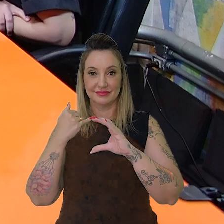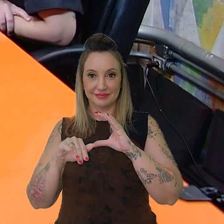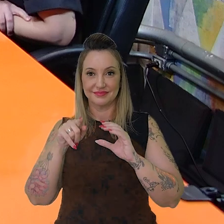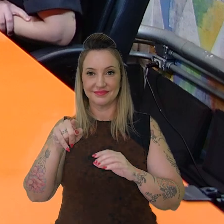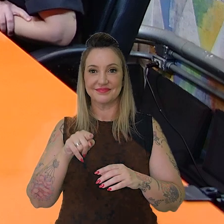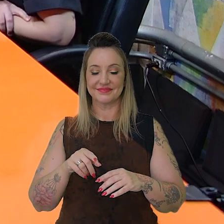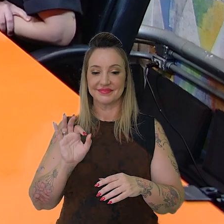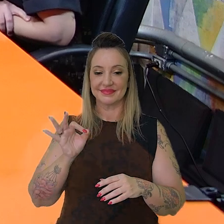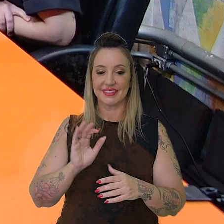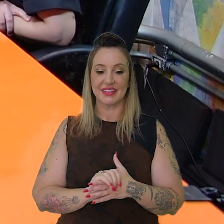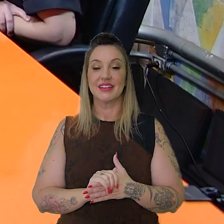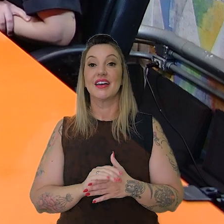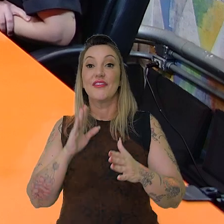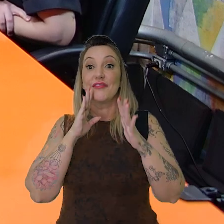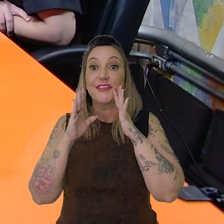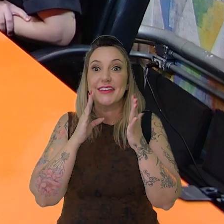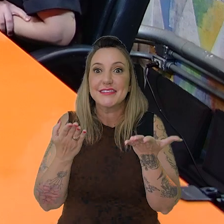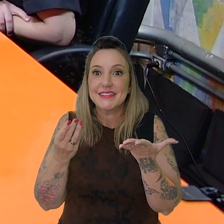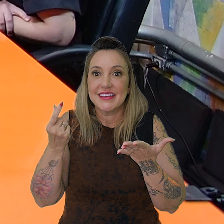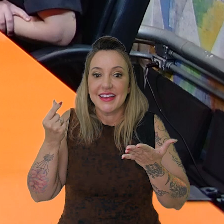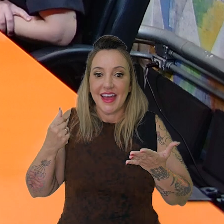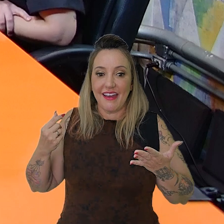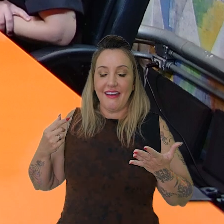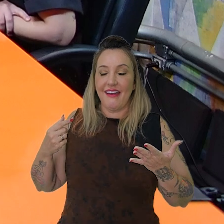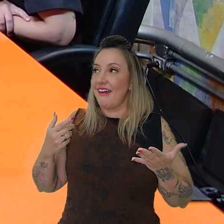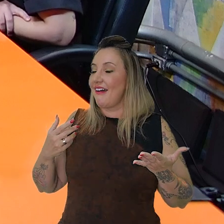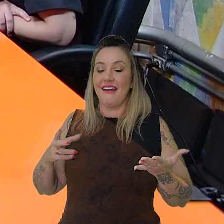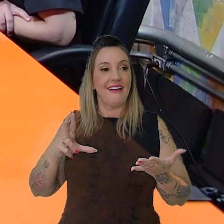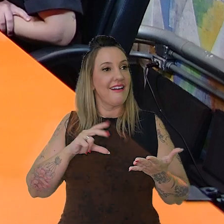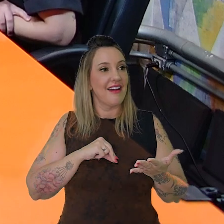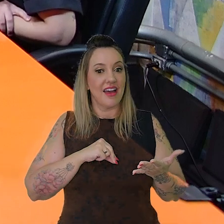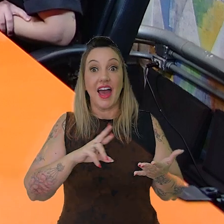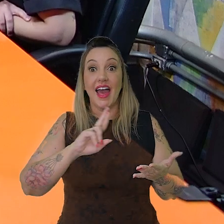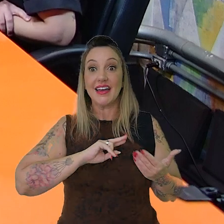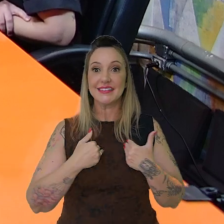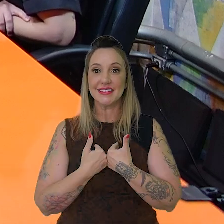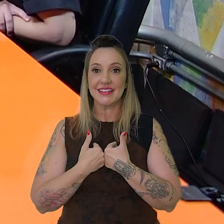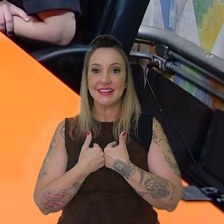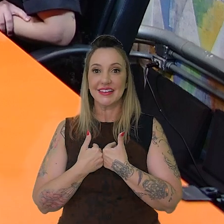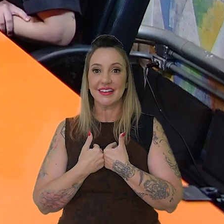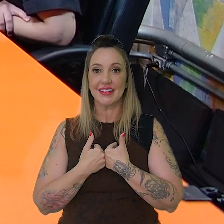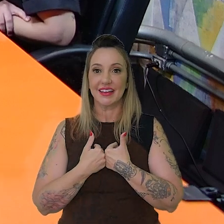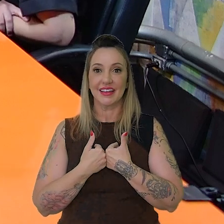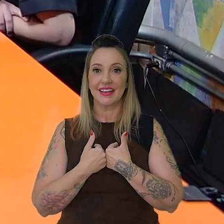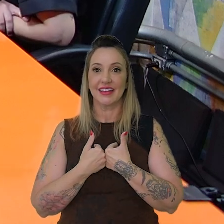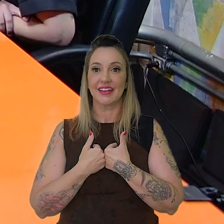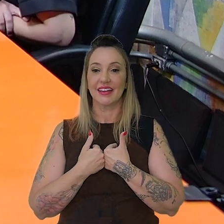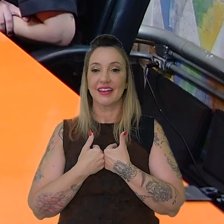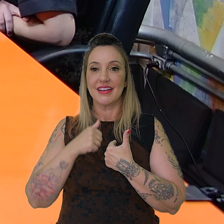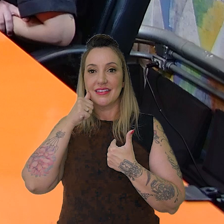o a mensagem para você época do Facebook do Cult de Cultura blog eu falei cara ela me respondeu e eu